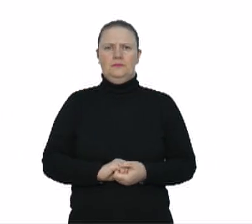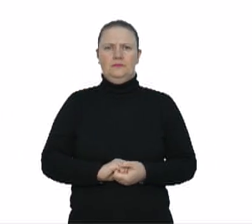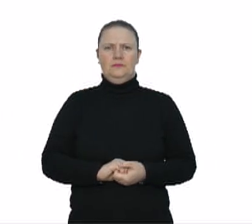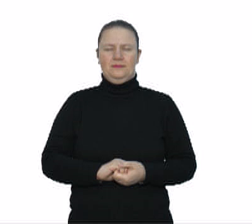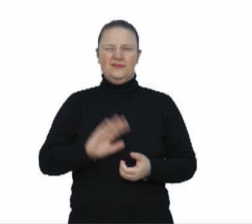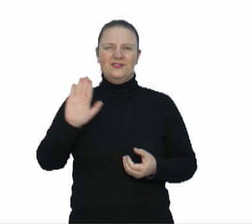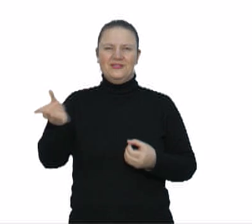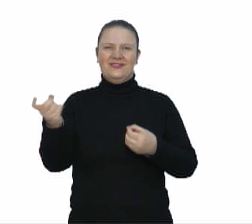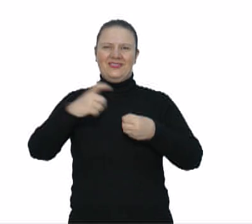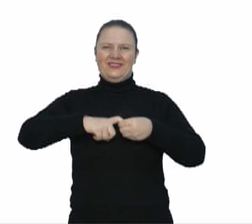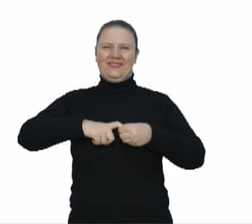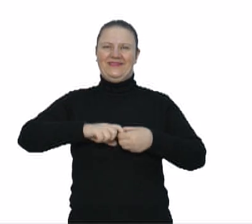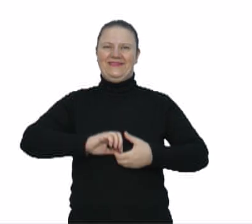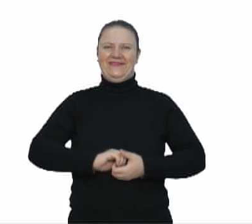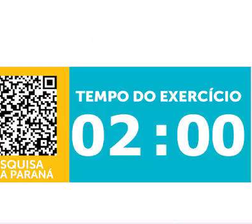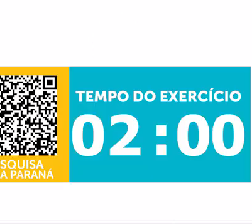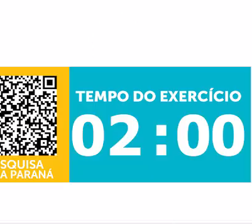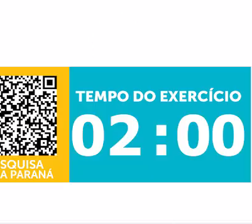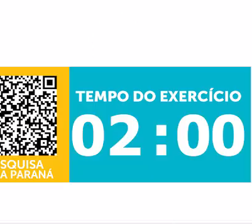Já retornamos.